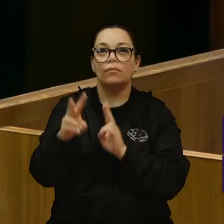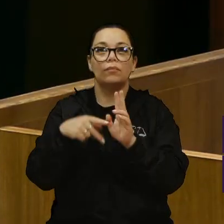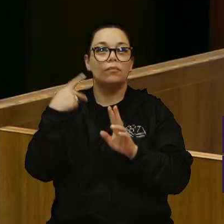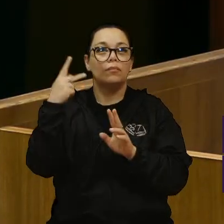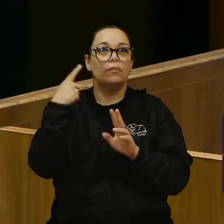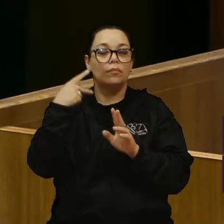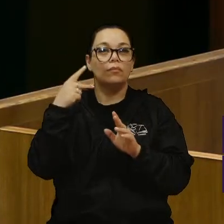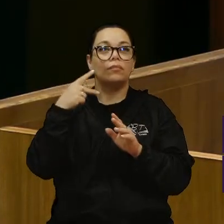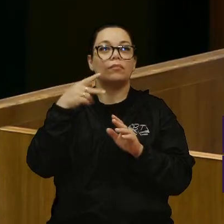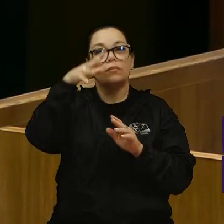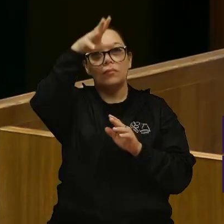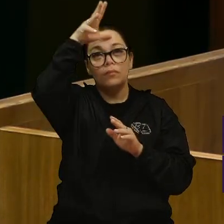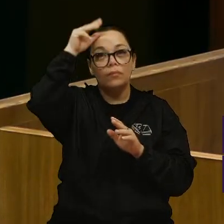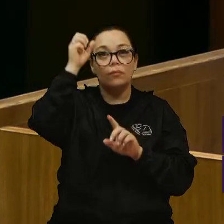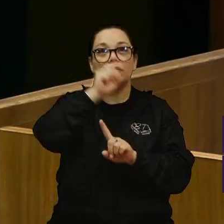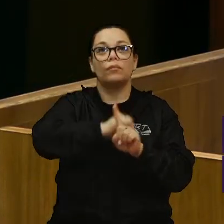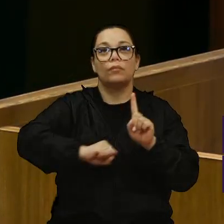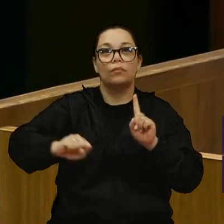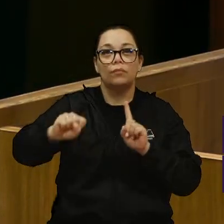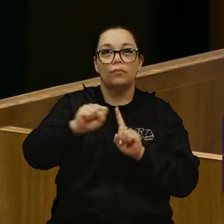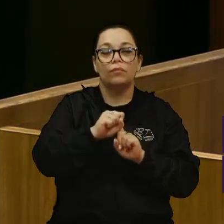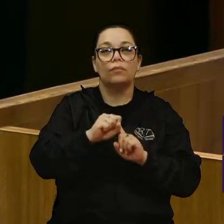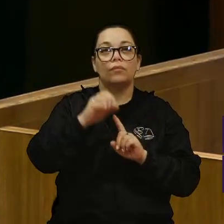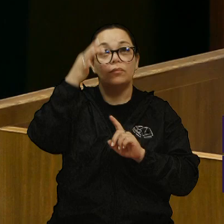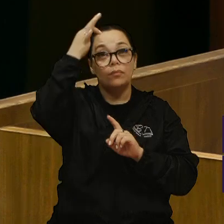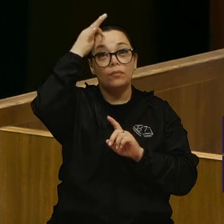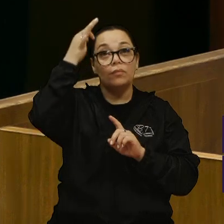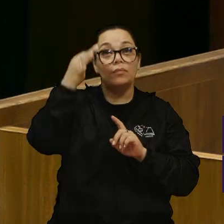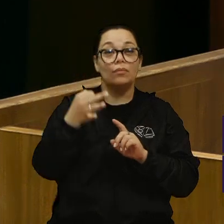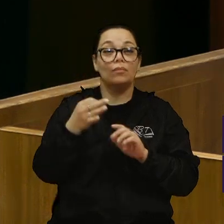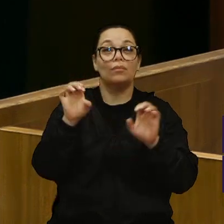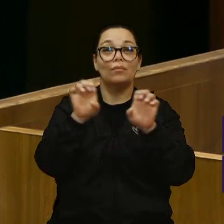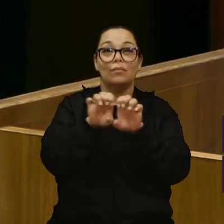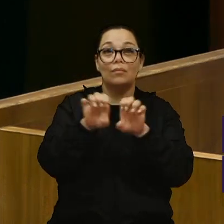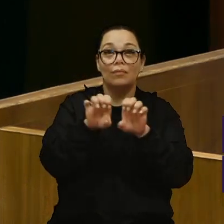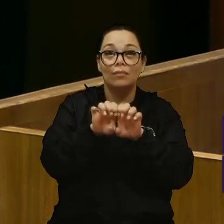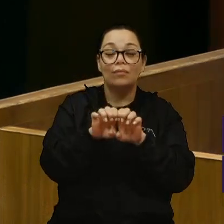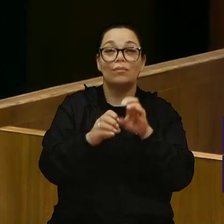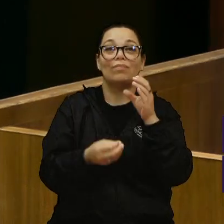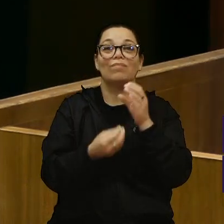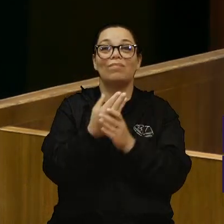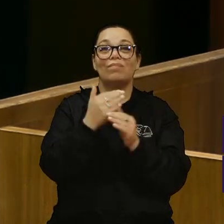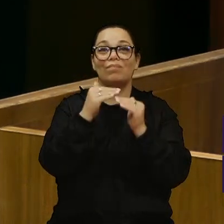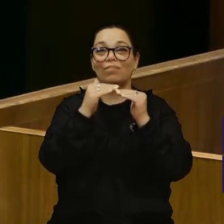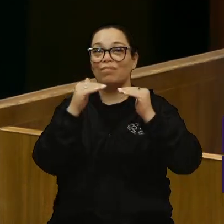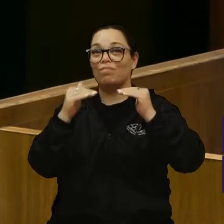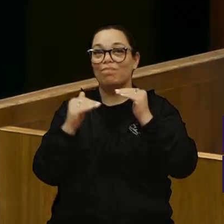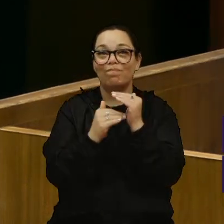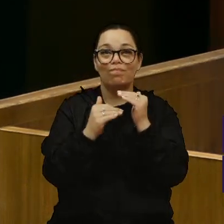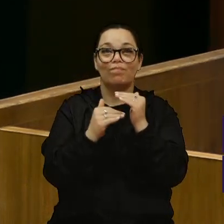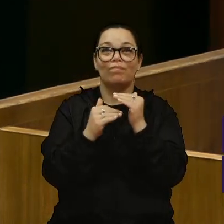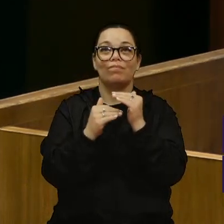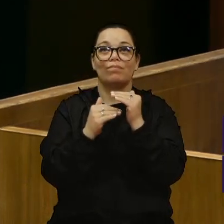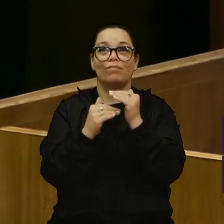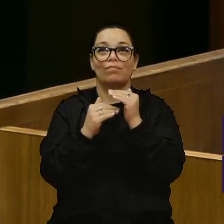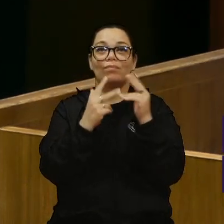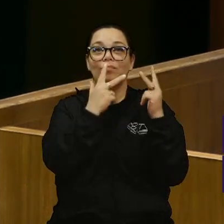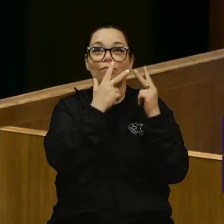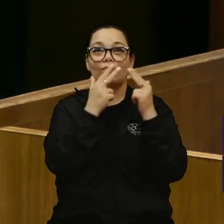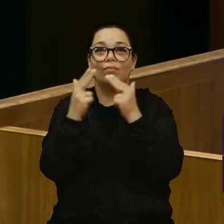públicas e sociais, compreender a estrutura que produz as desigualdades, como as minhas